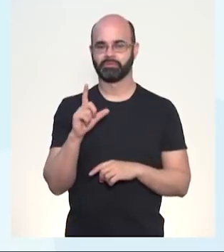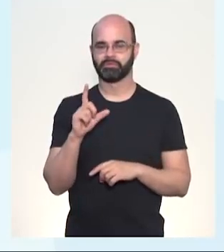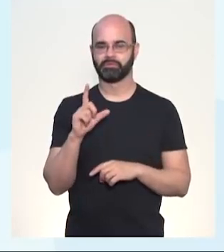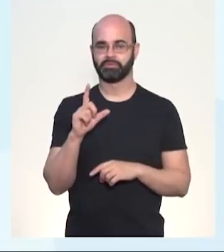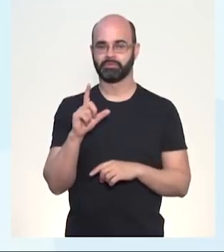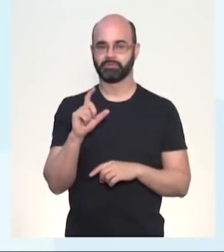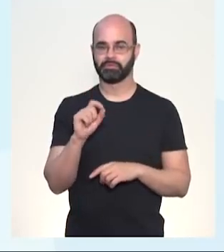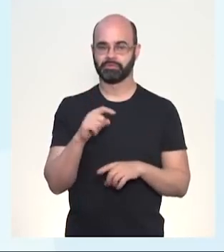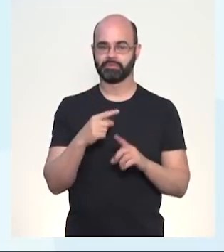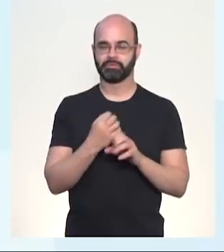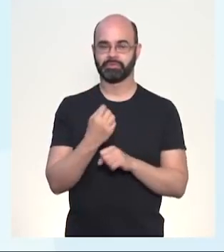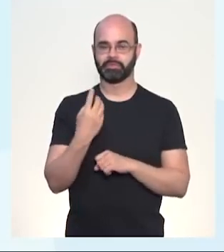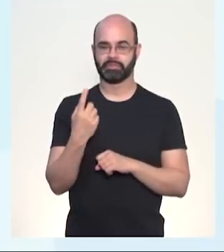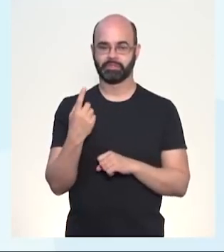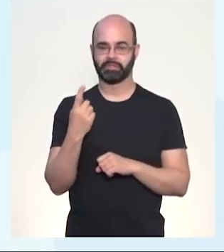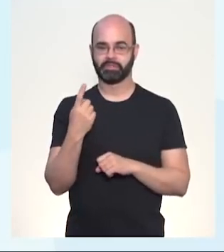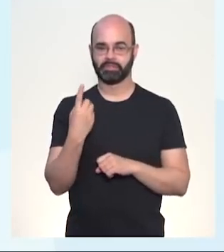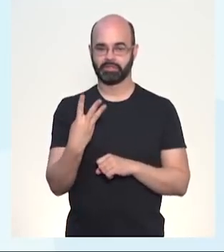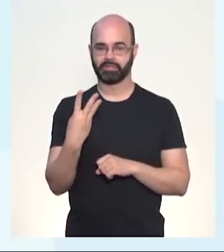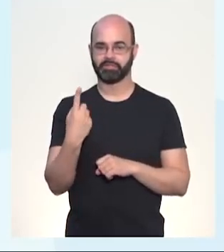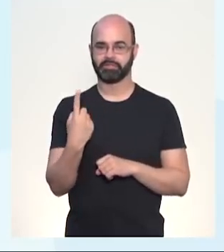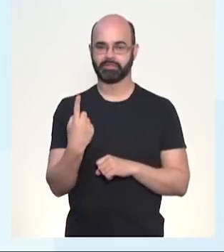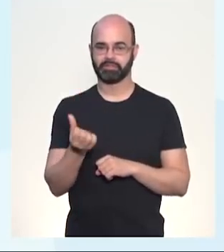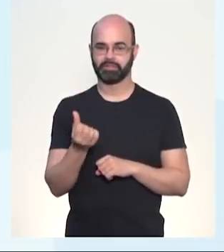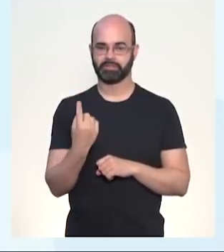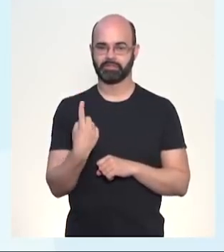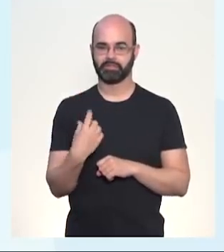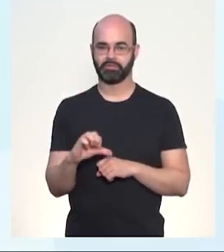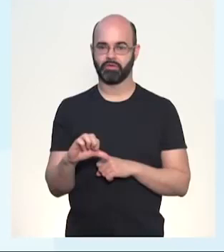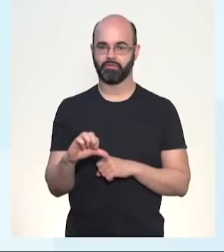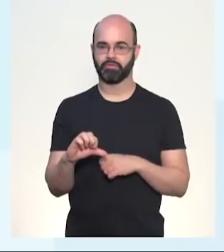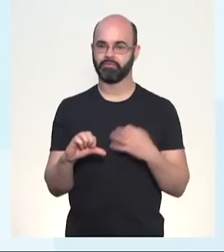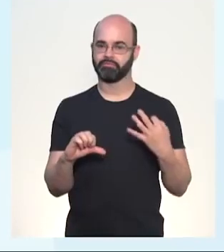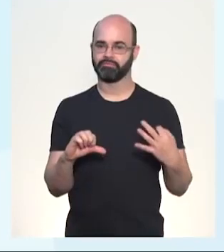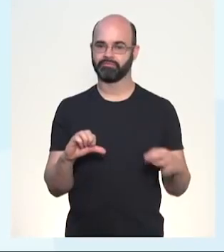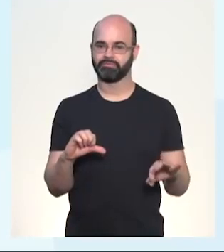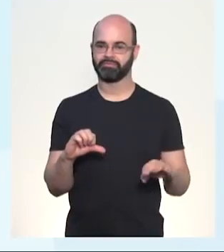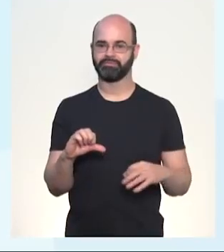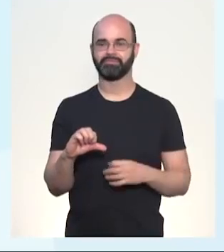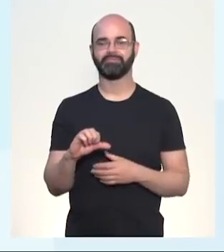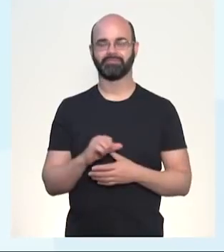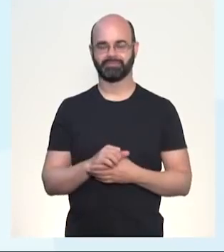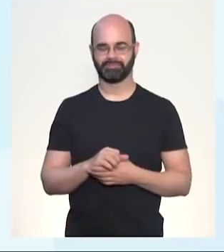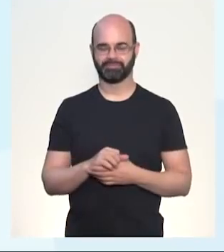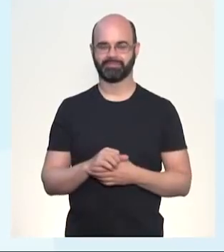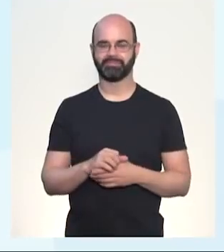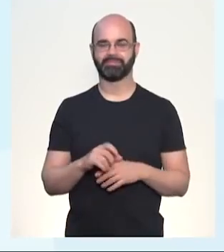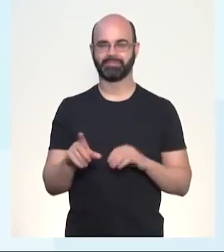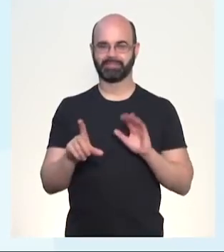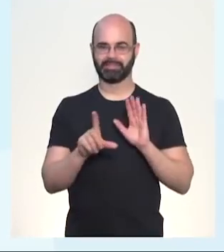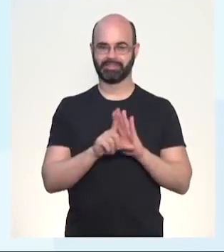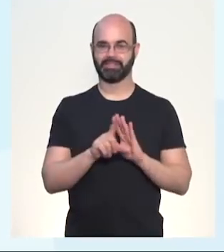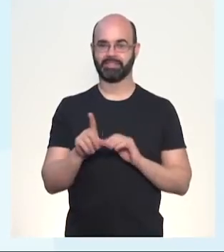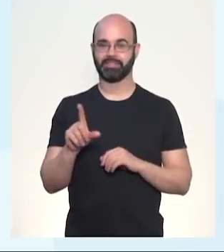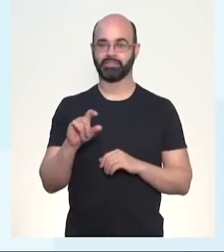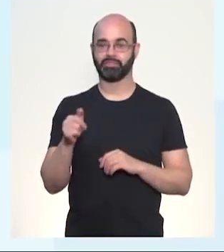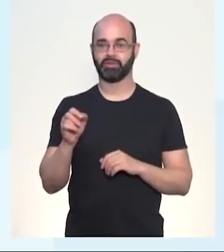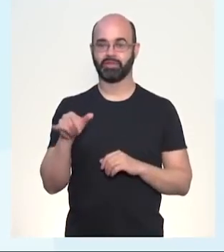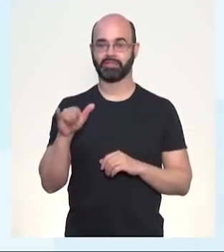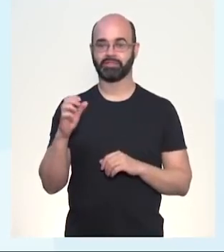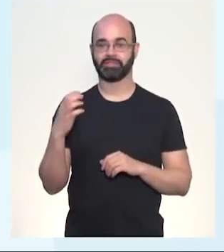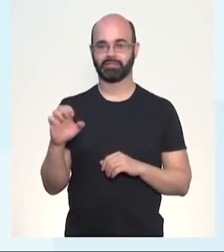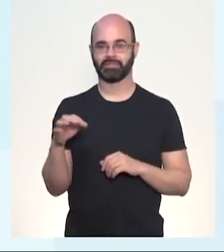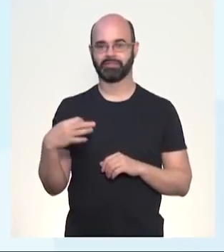3 temos 13, 16, 19, tranquilo. Então, a lei de formação lá da Joyce também é correta. E a da